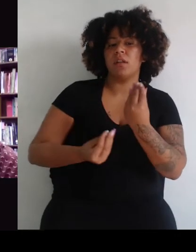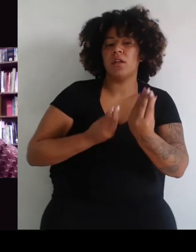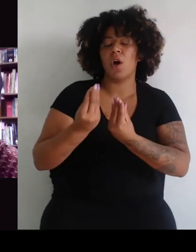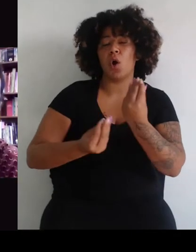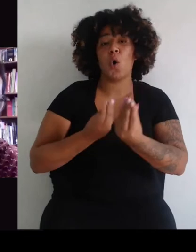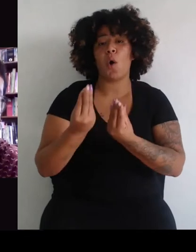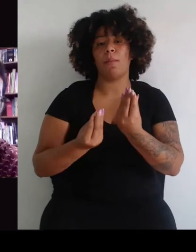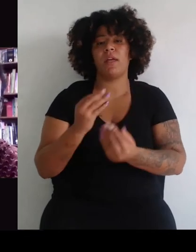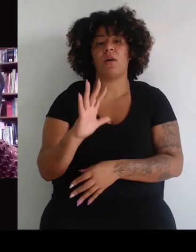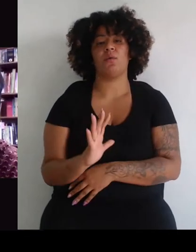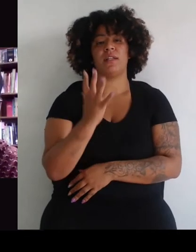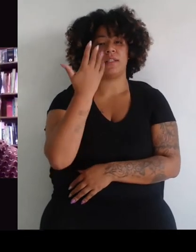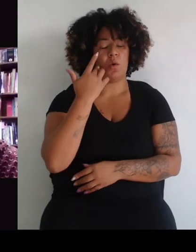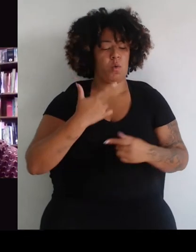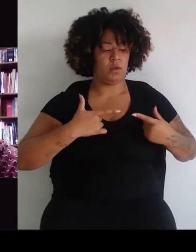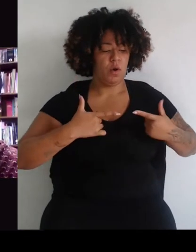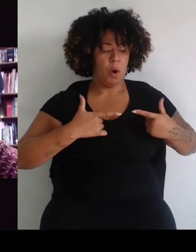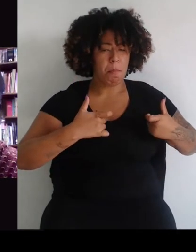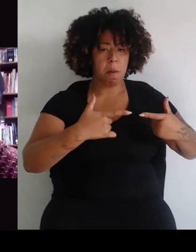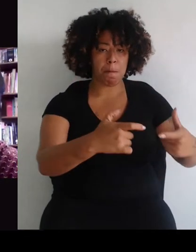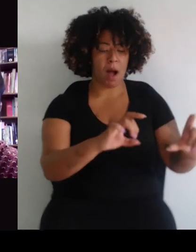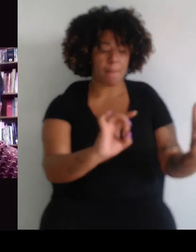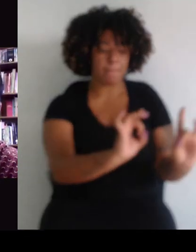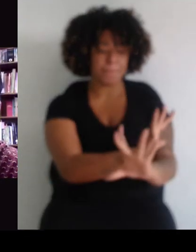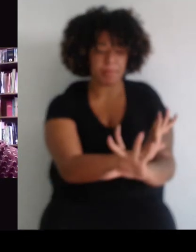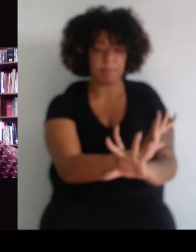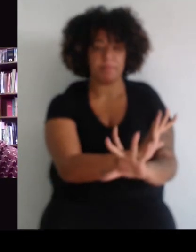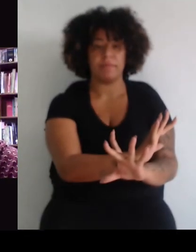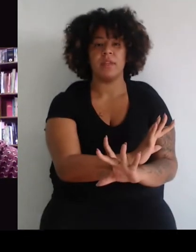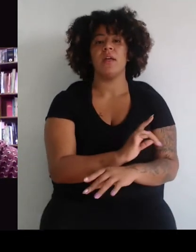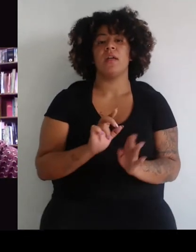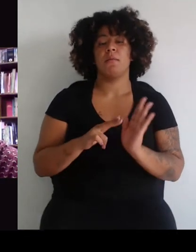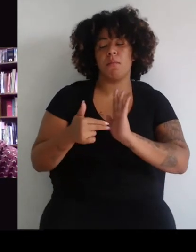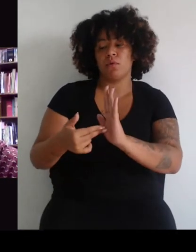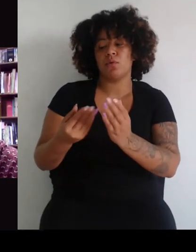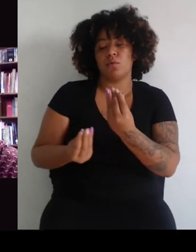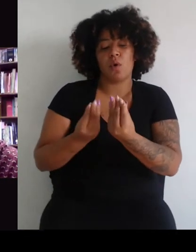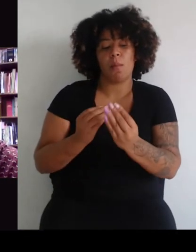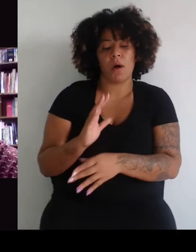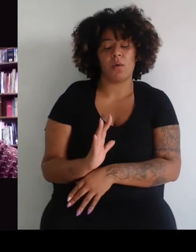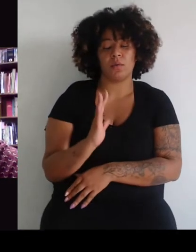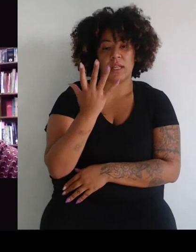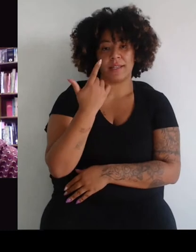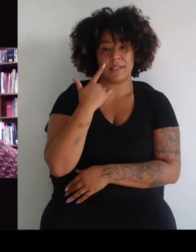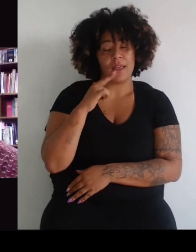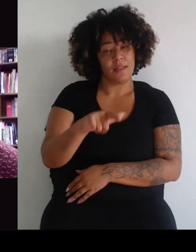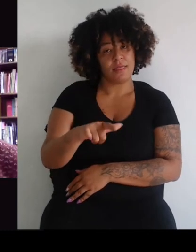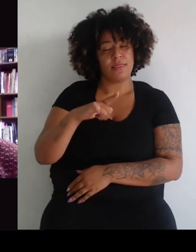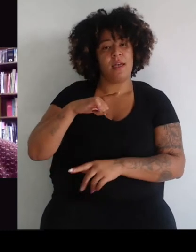que inclui a um ensaio sobre o Francis Bacon que dá origem a apresentação dele aqui